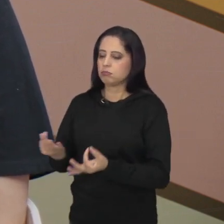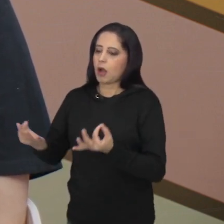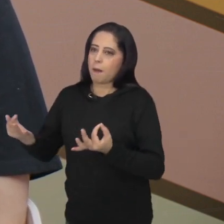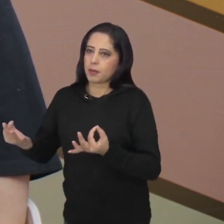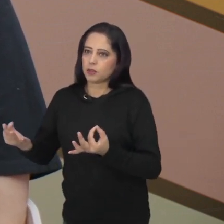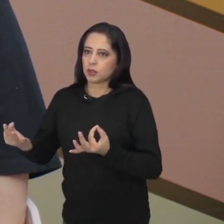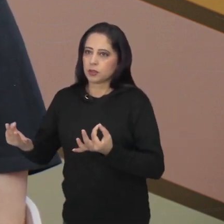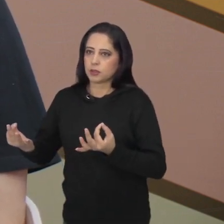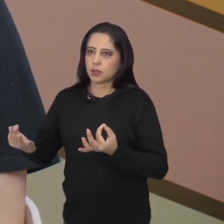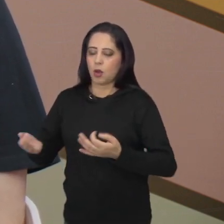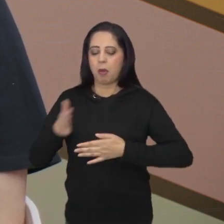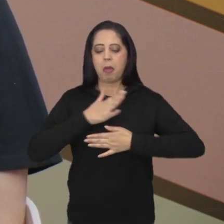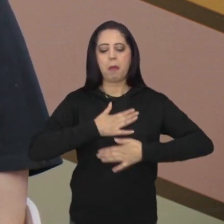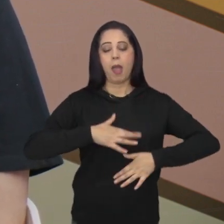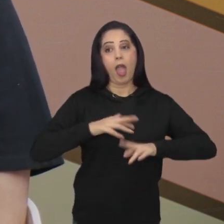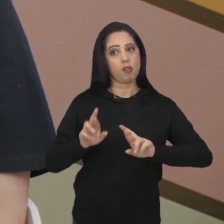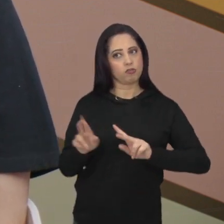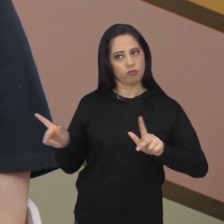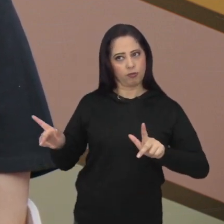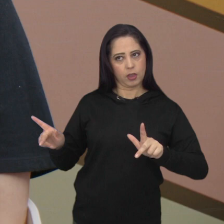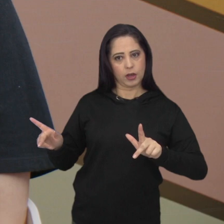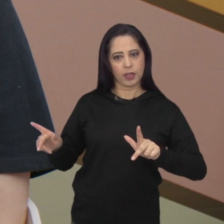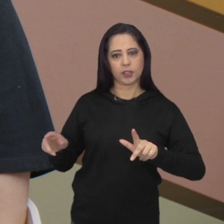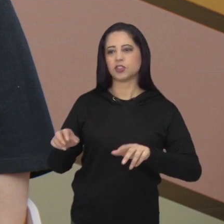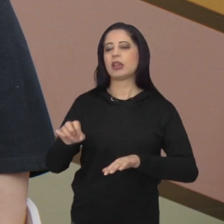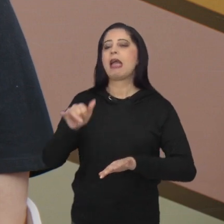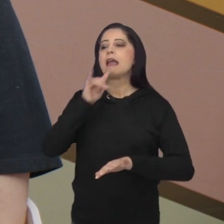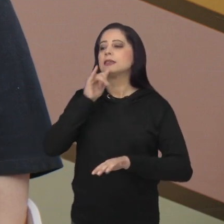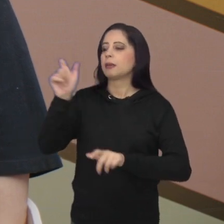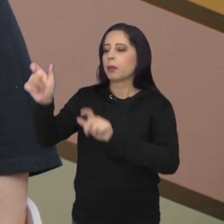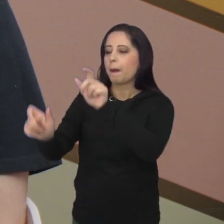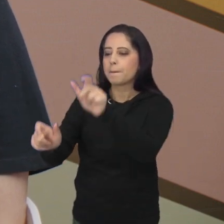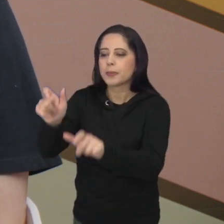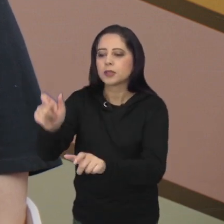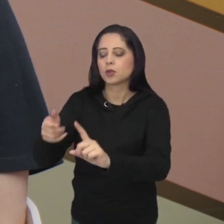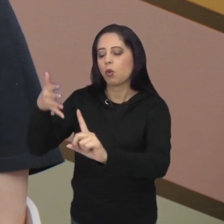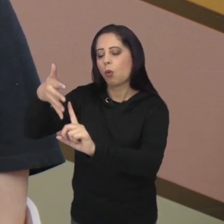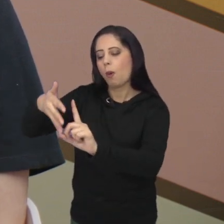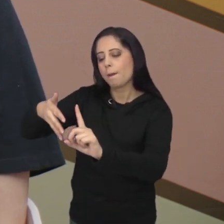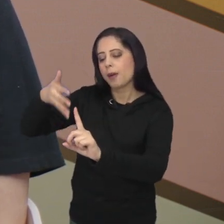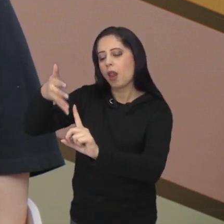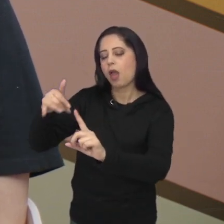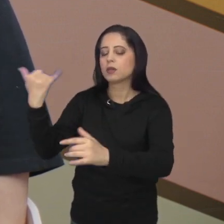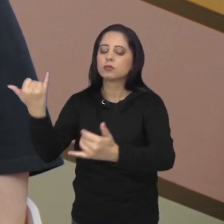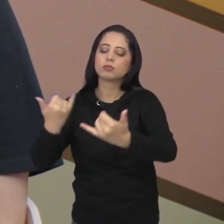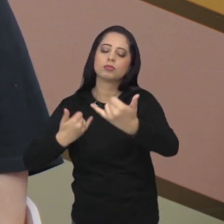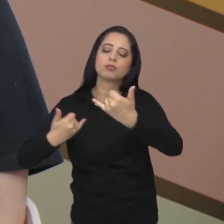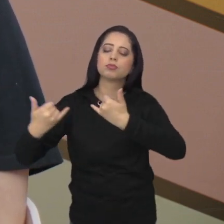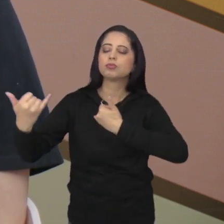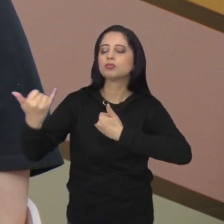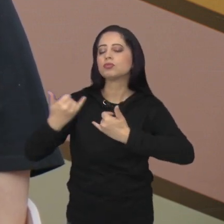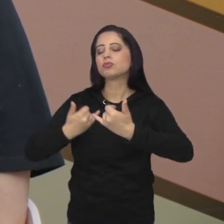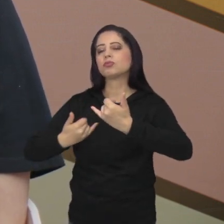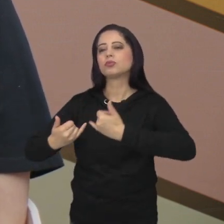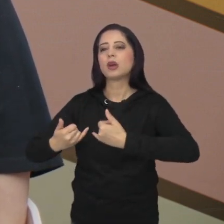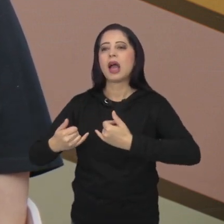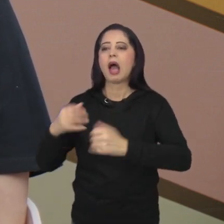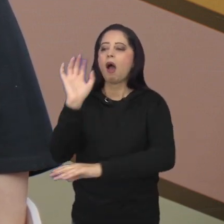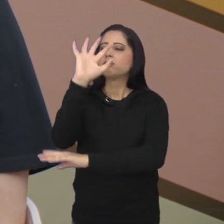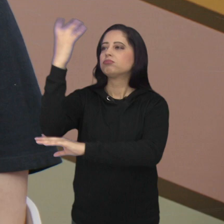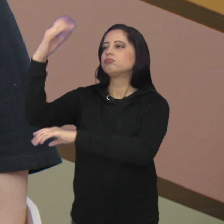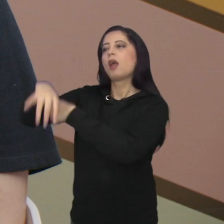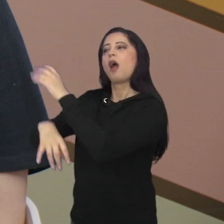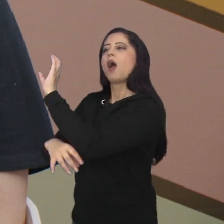você ouve uma música ou ouve alguém falar, né, uma voz tranquila, sons